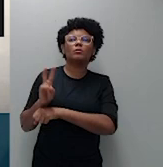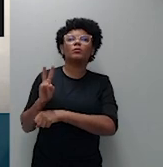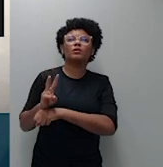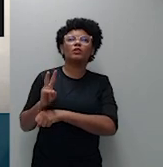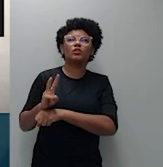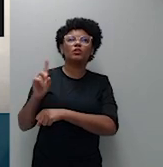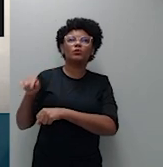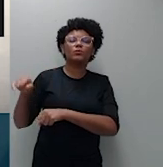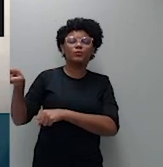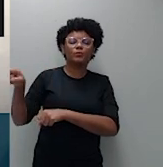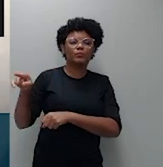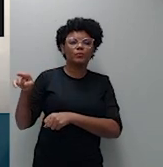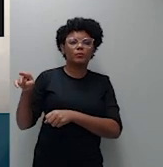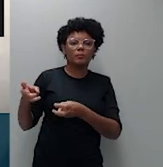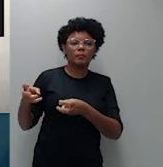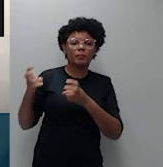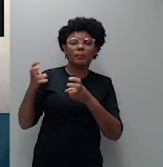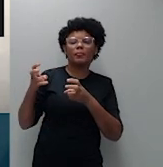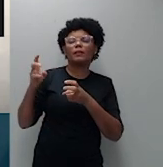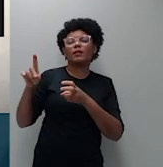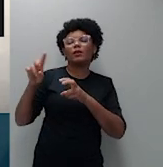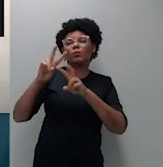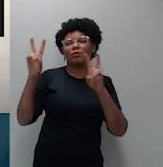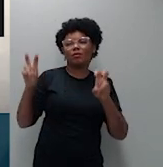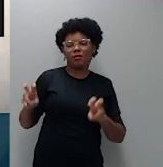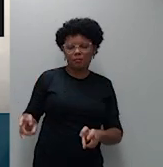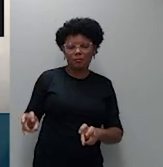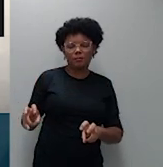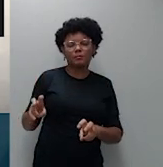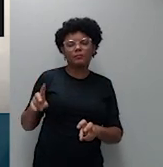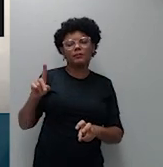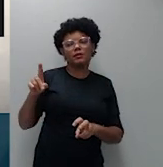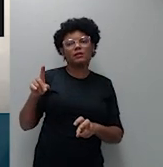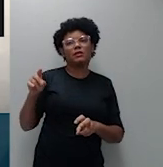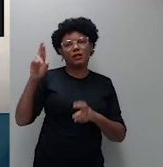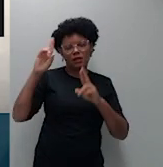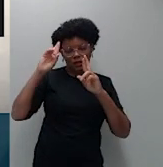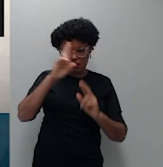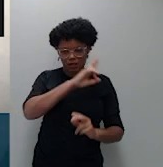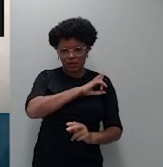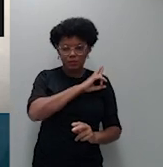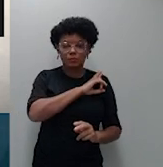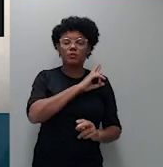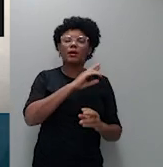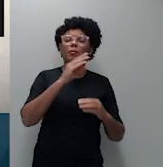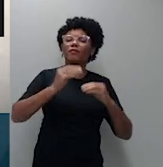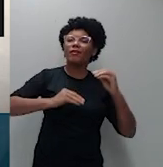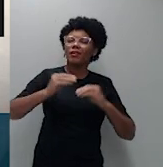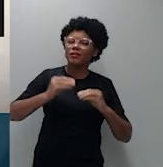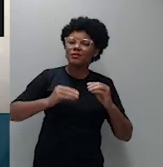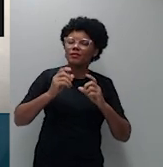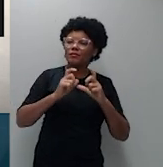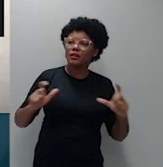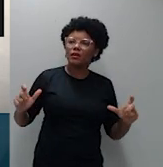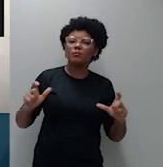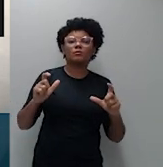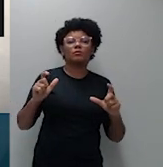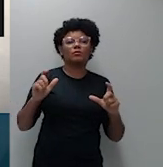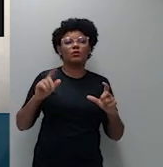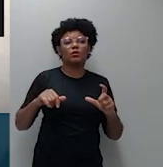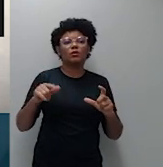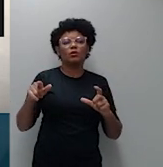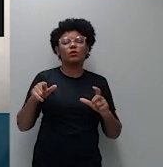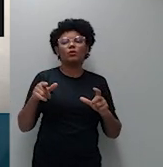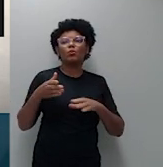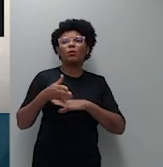verificação da pertinência temática Adi ser responsável mente flexível e amplo em contemplação ao princípio do acesso à justiça